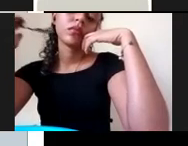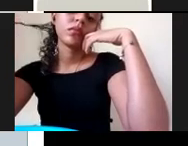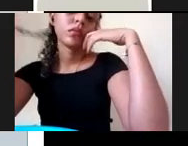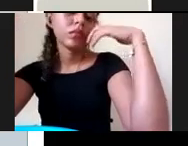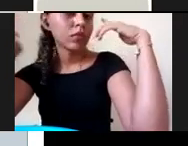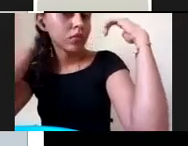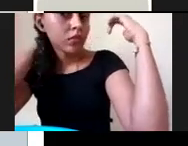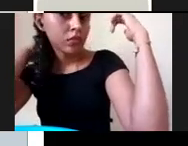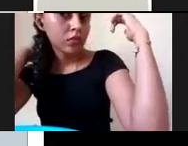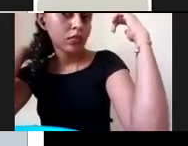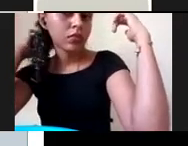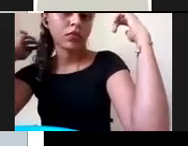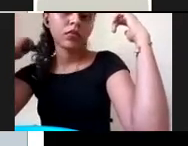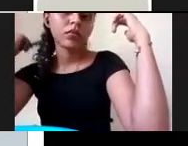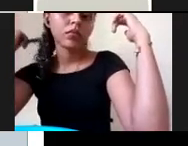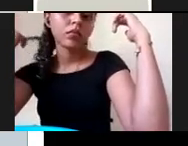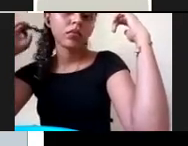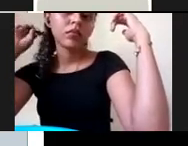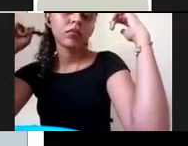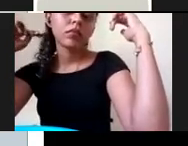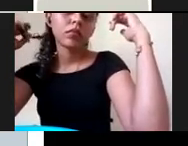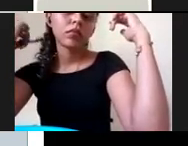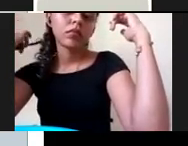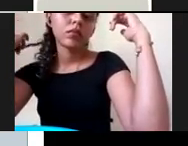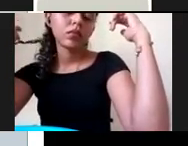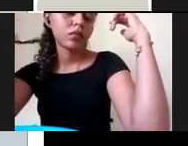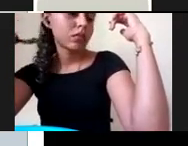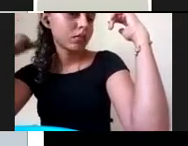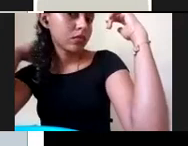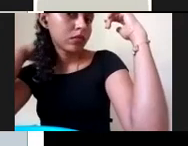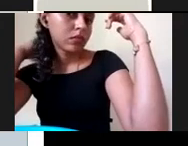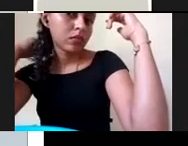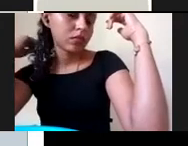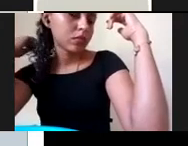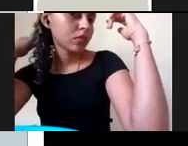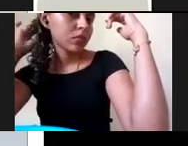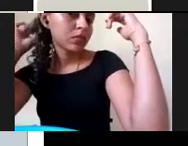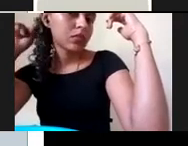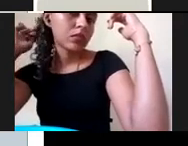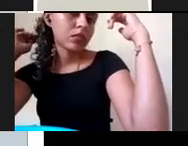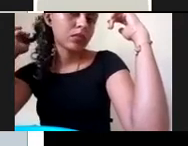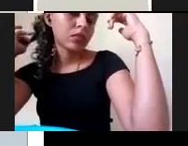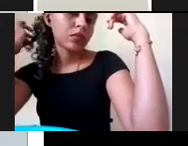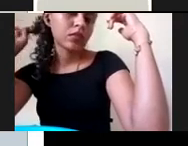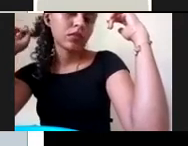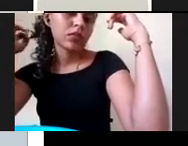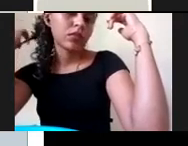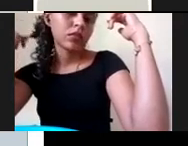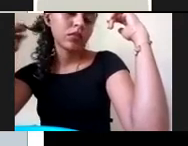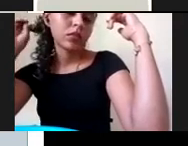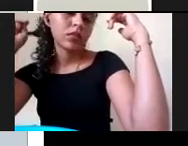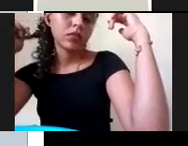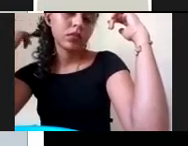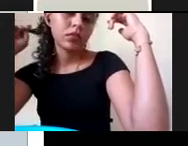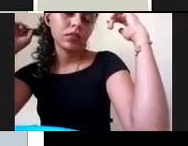de respiração que o paciente vai ter. O fluxo de ar, os ruídos adventícios,